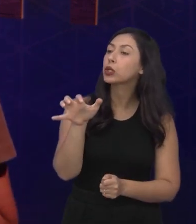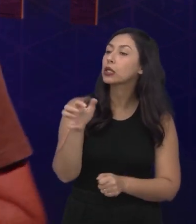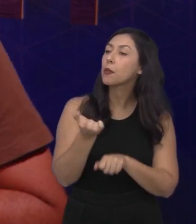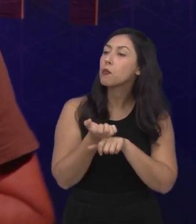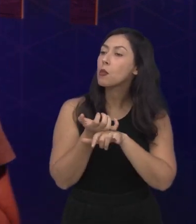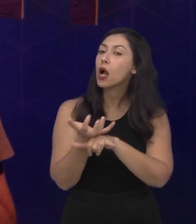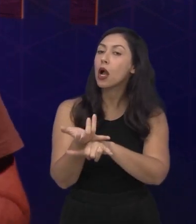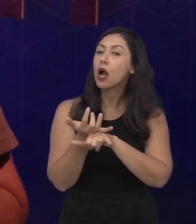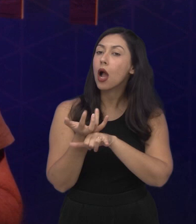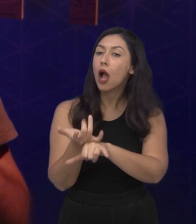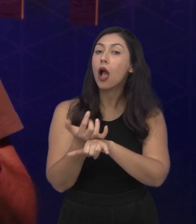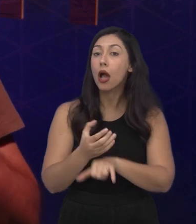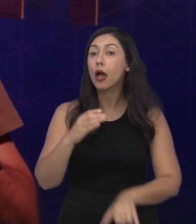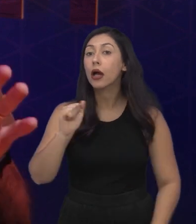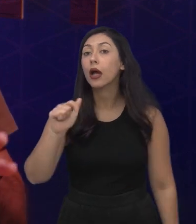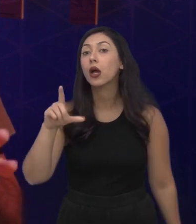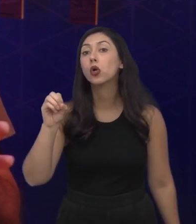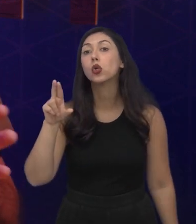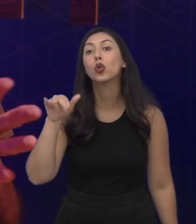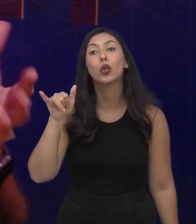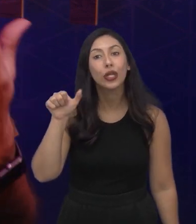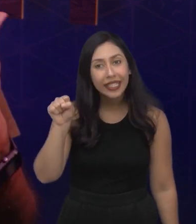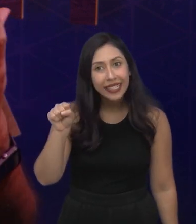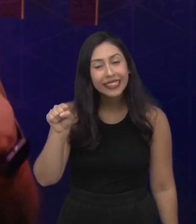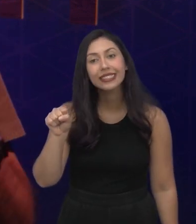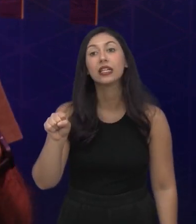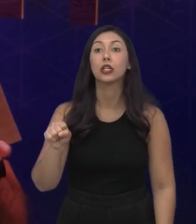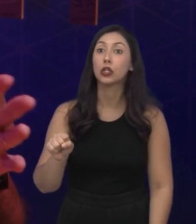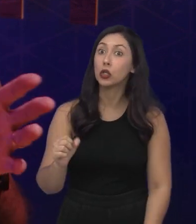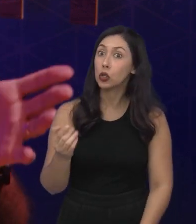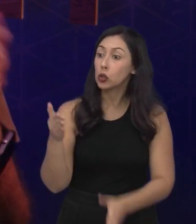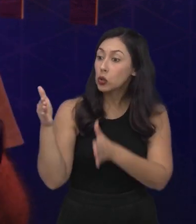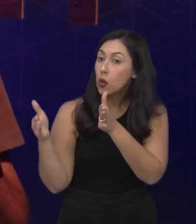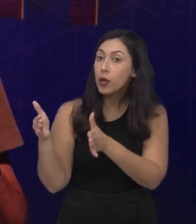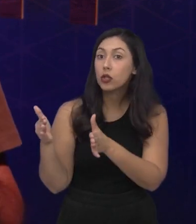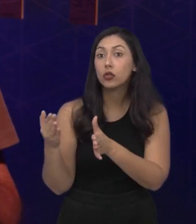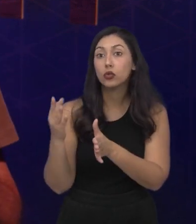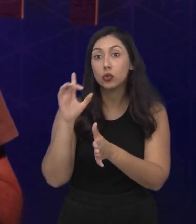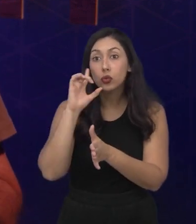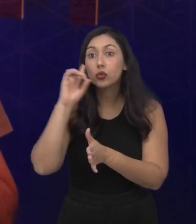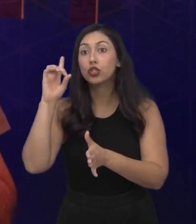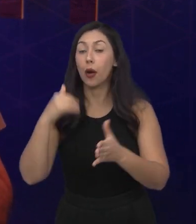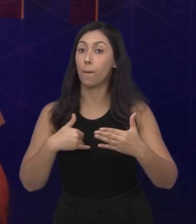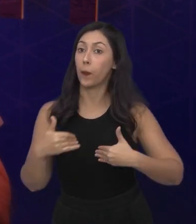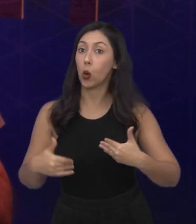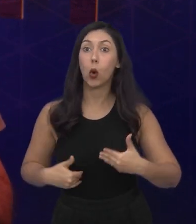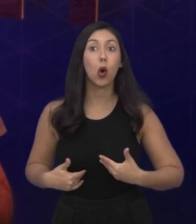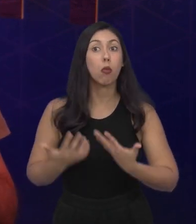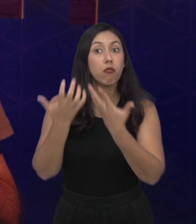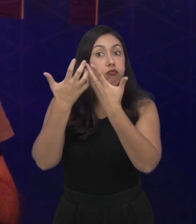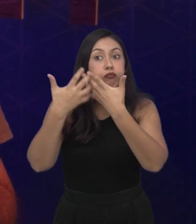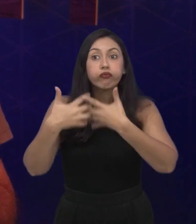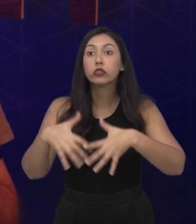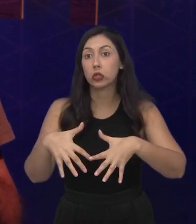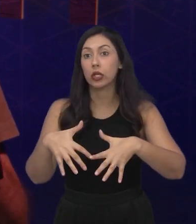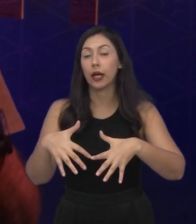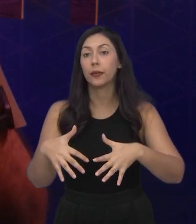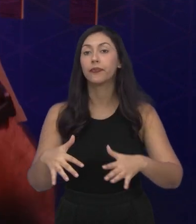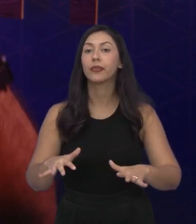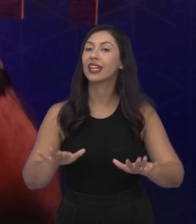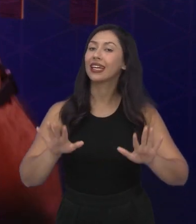por dia, né? Que isso é o que o seu corpo precisa para ele funcionar corretamente durante um